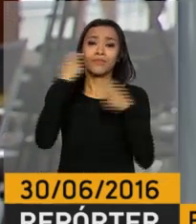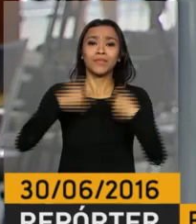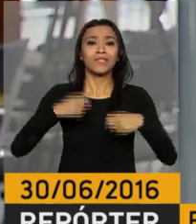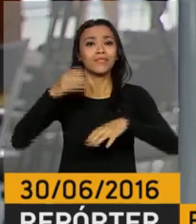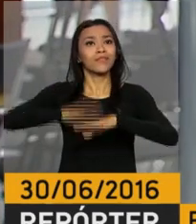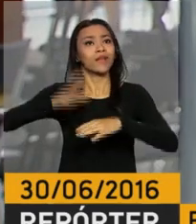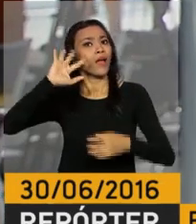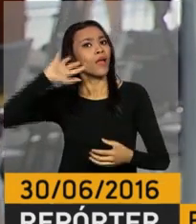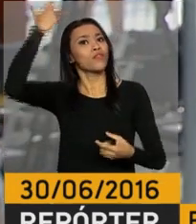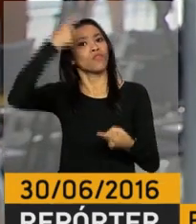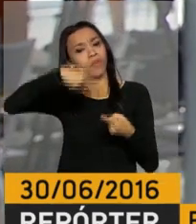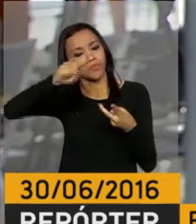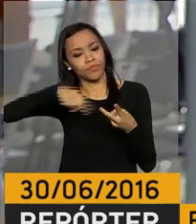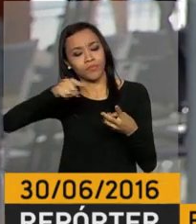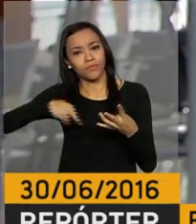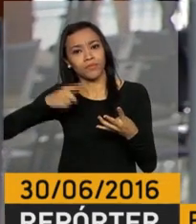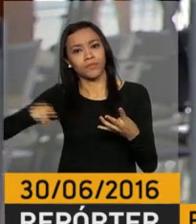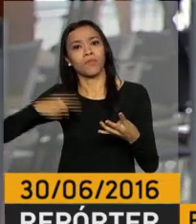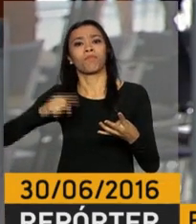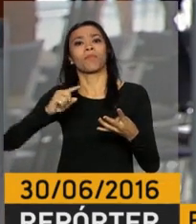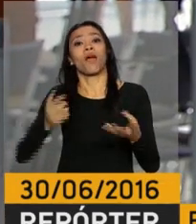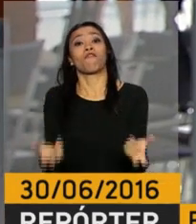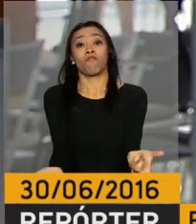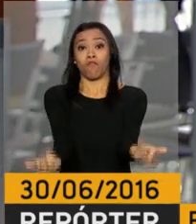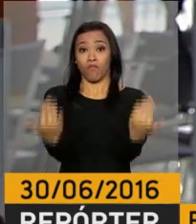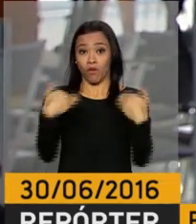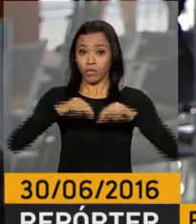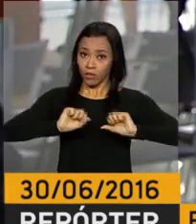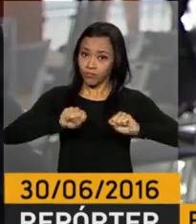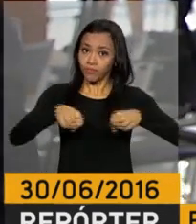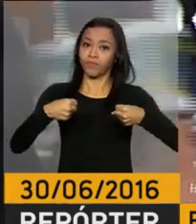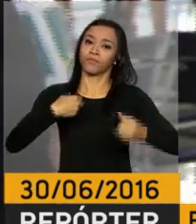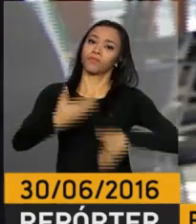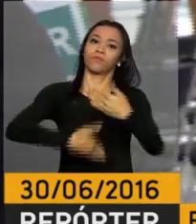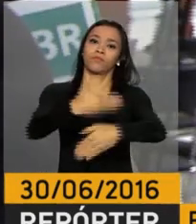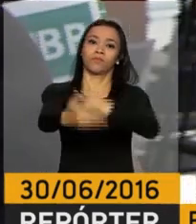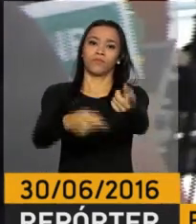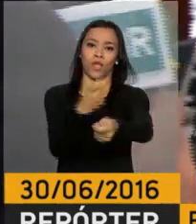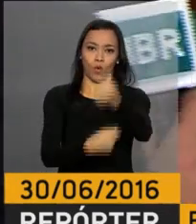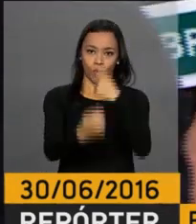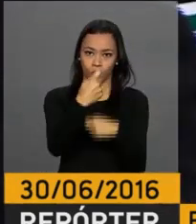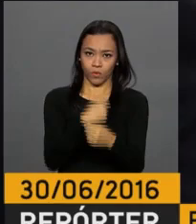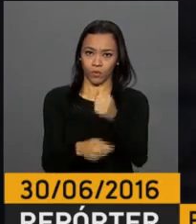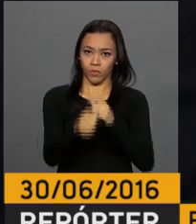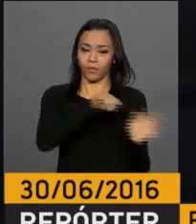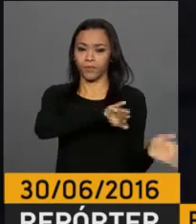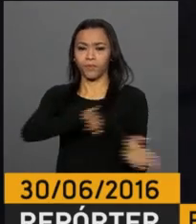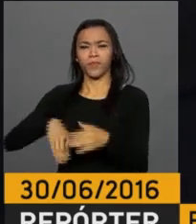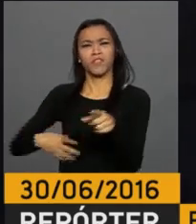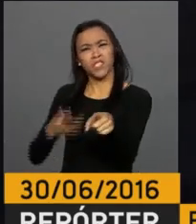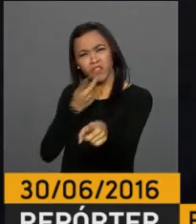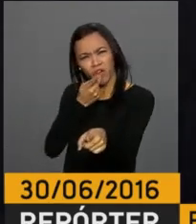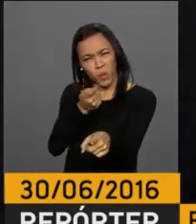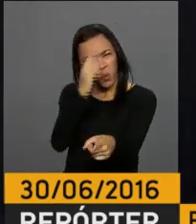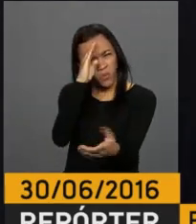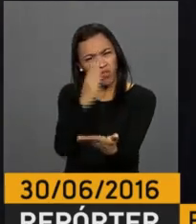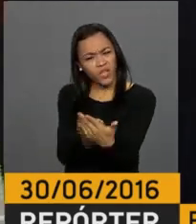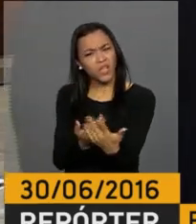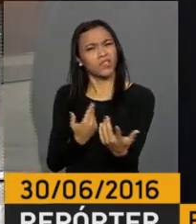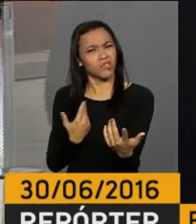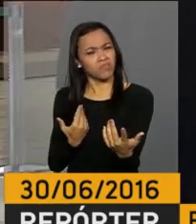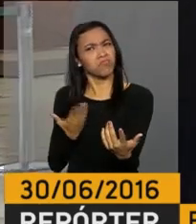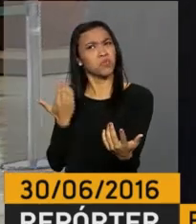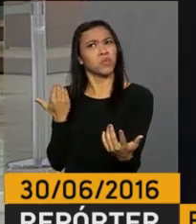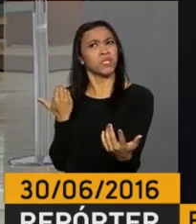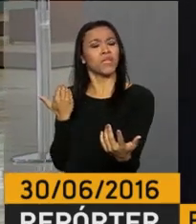efetivas que possamos voltar ao crescimento e ao desenvolvimento econômico o senhor colocou Justamente a questão da confiança depois de muito